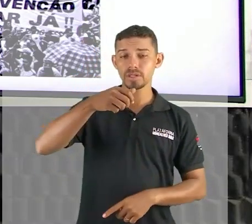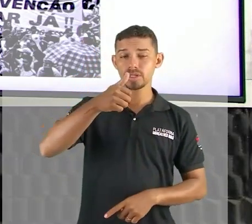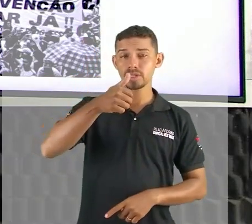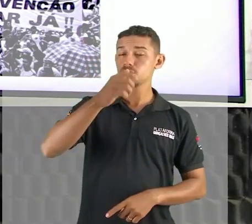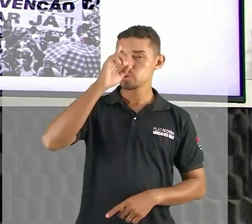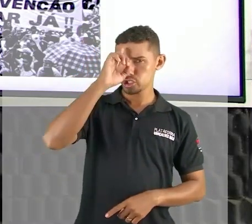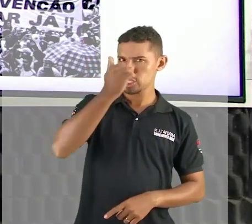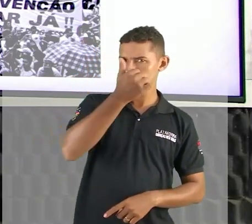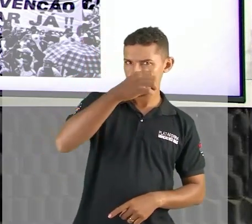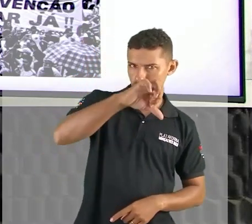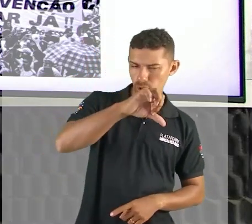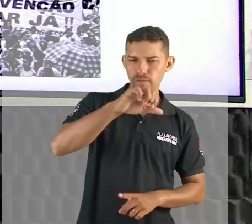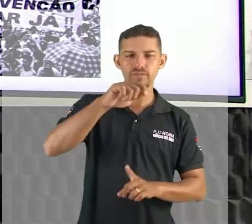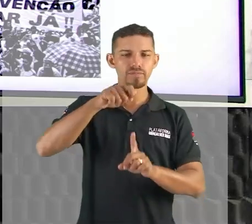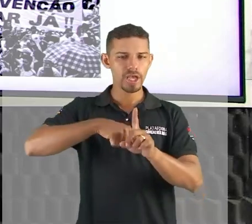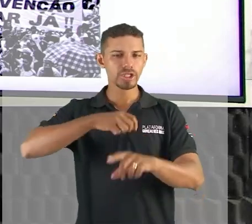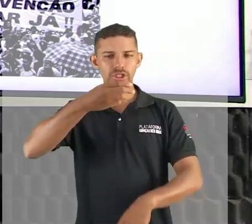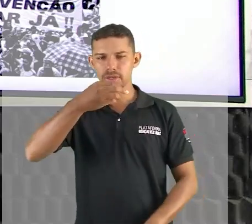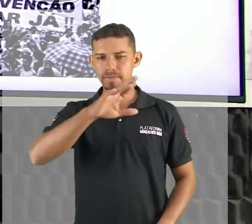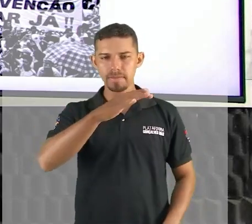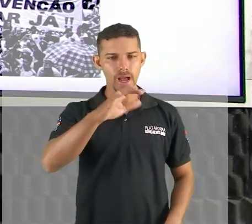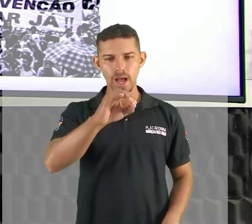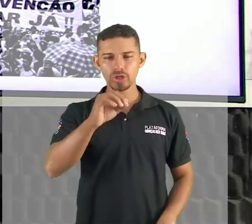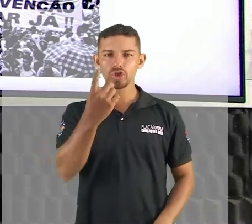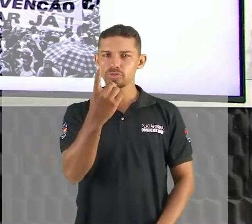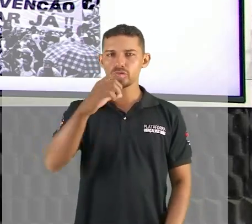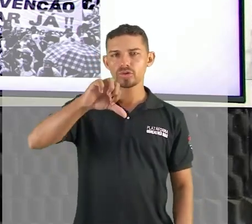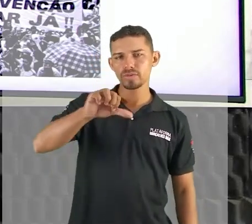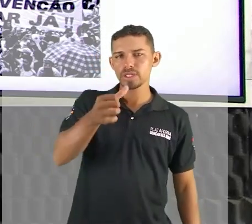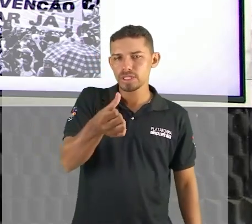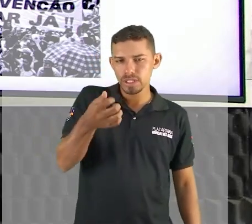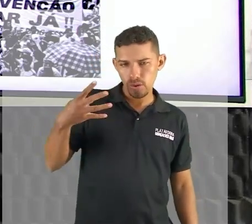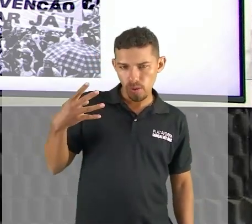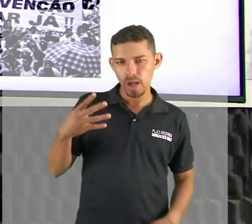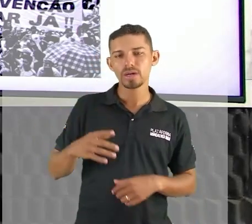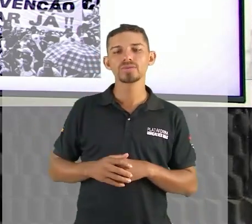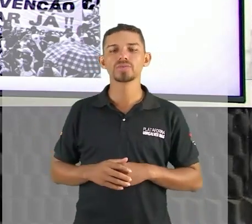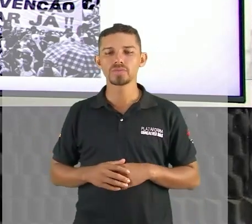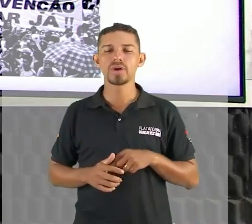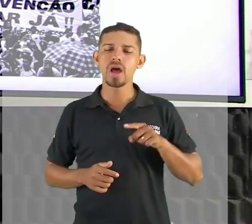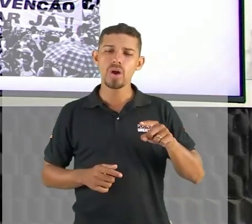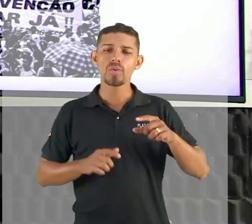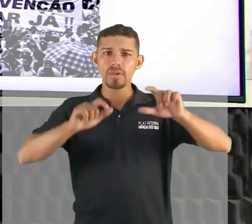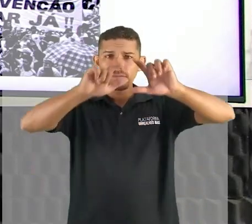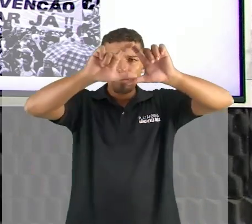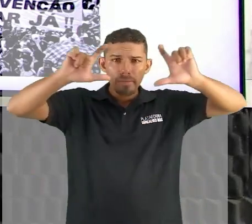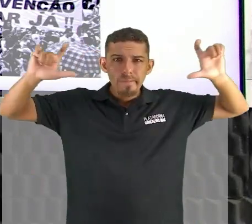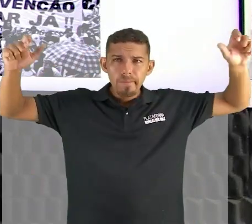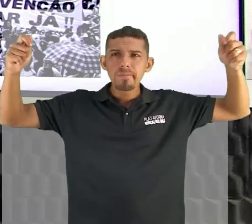que algumas faixas ali pedem, né, de fato, uma